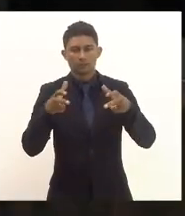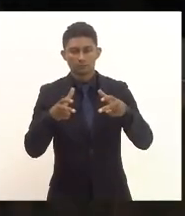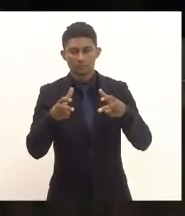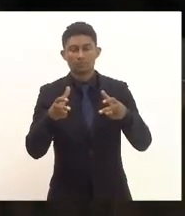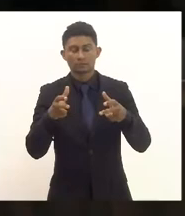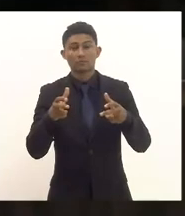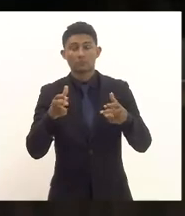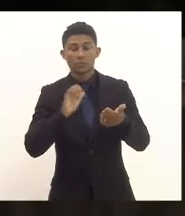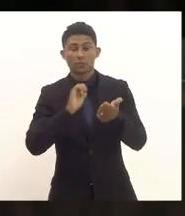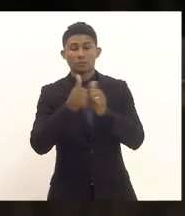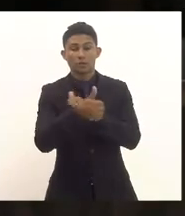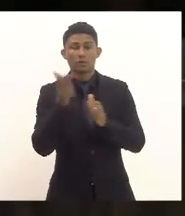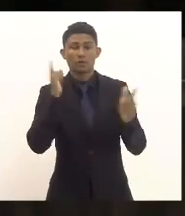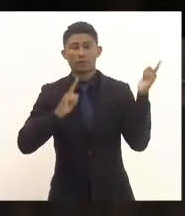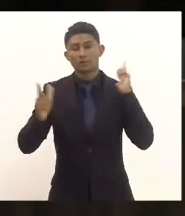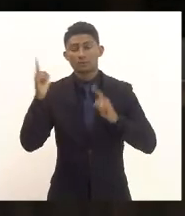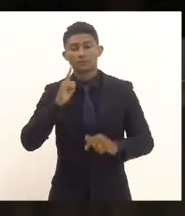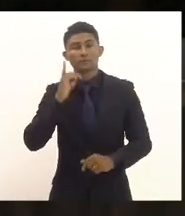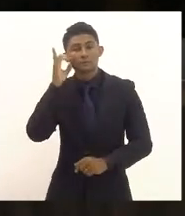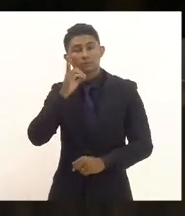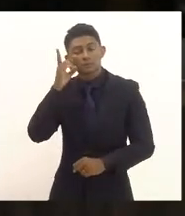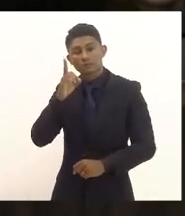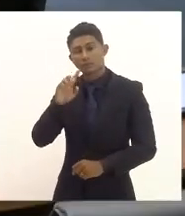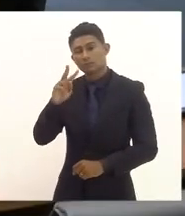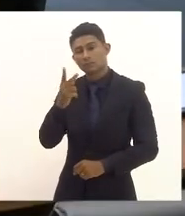esporte e lazer Deputado Wellington